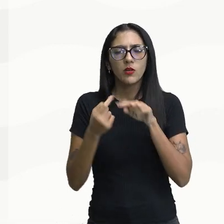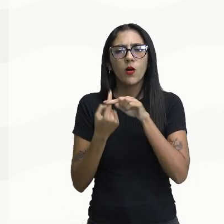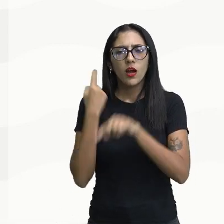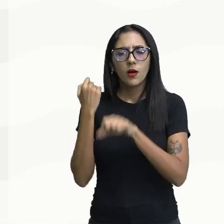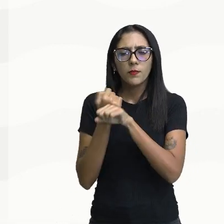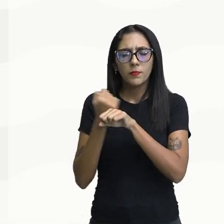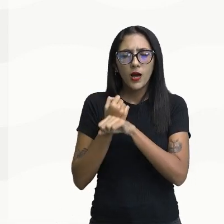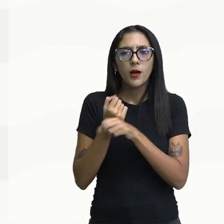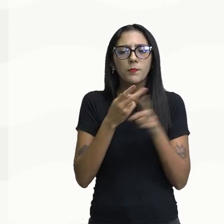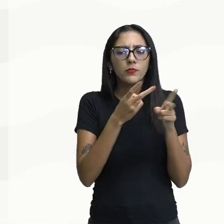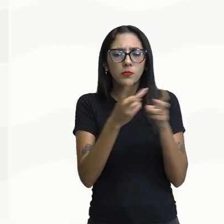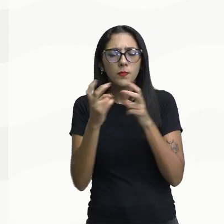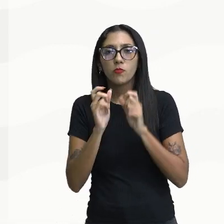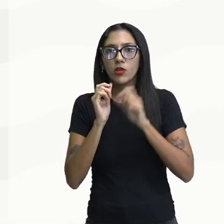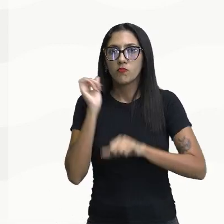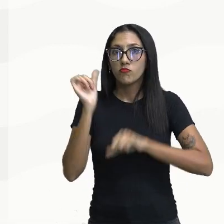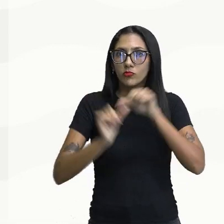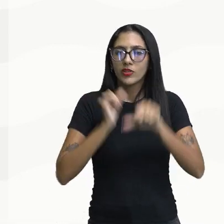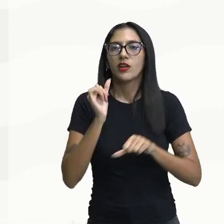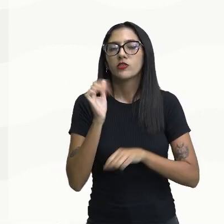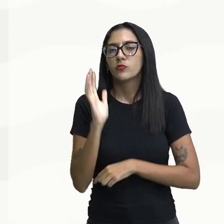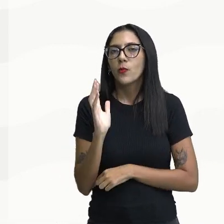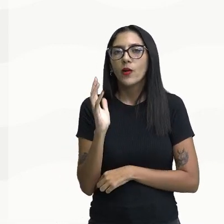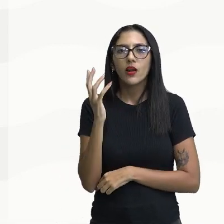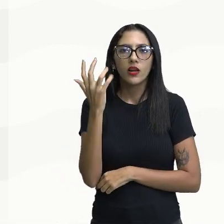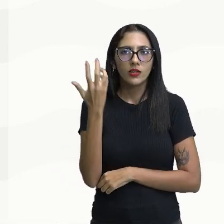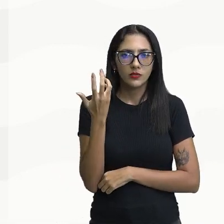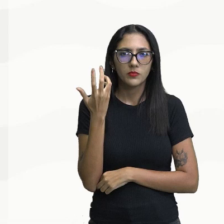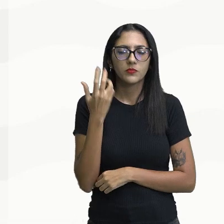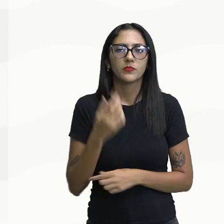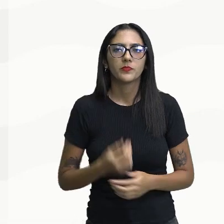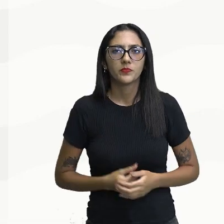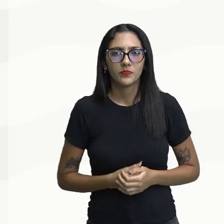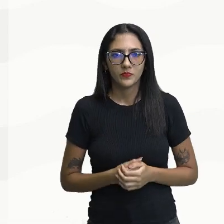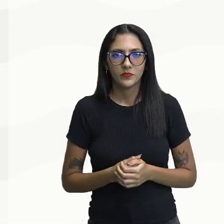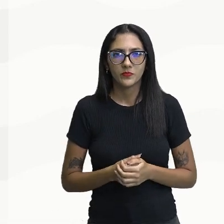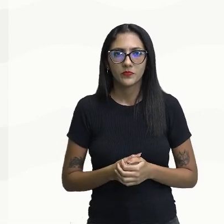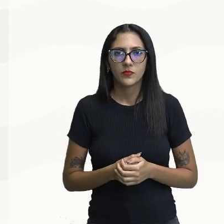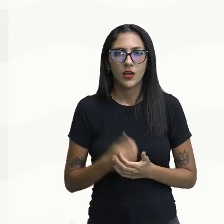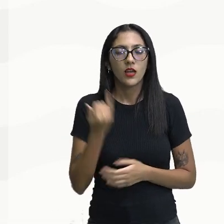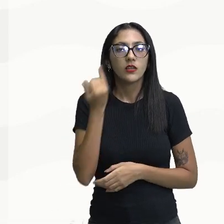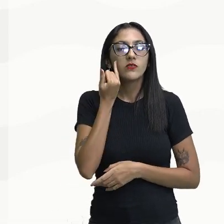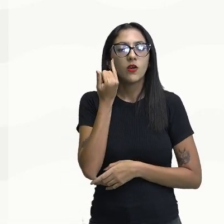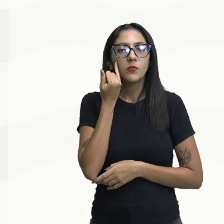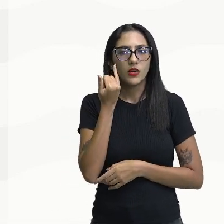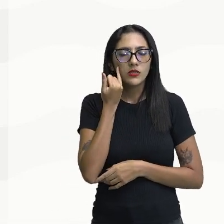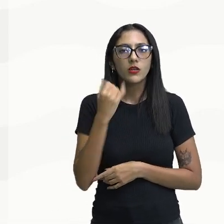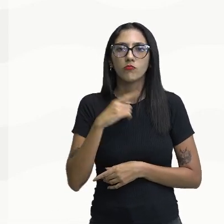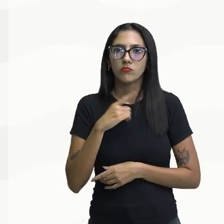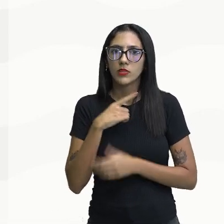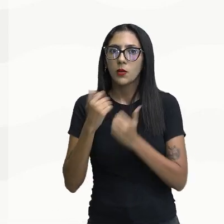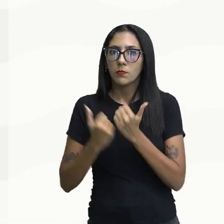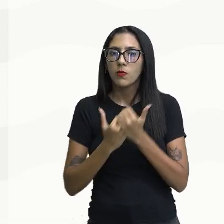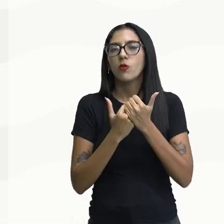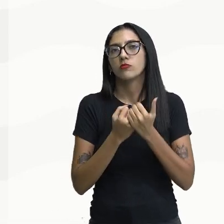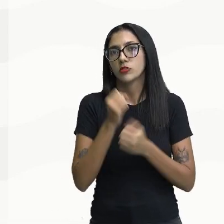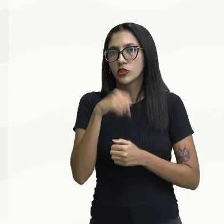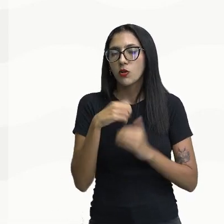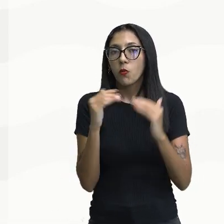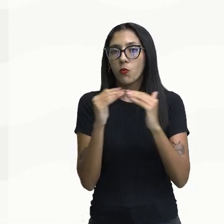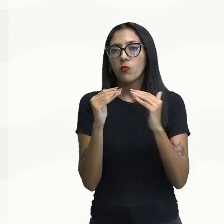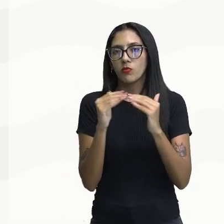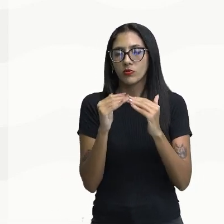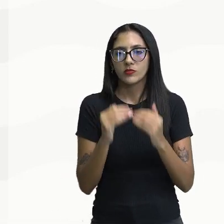as mudanças climáticas, certo? E os dados científicos apoiam esse conhecimento.